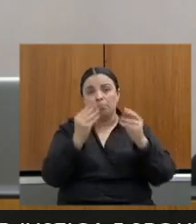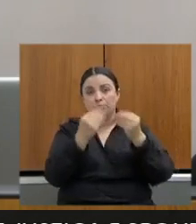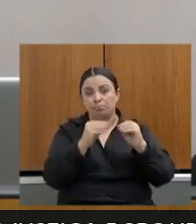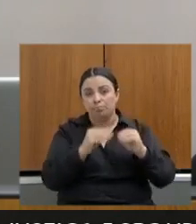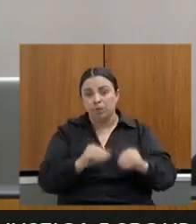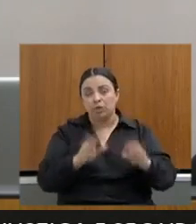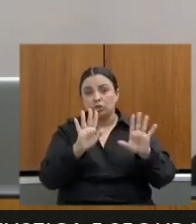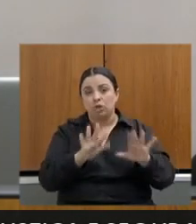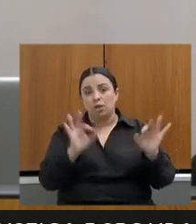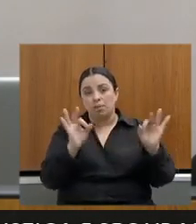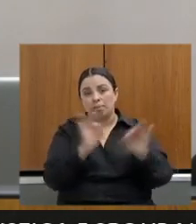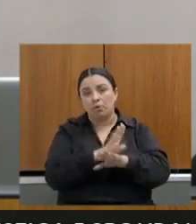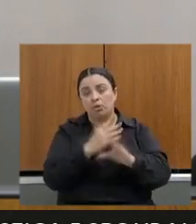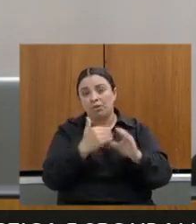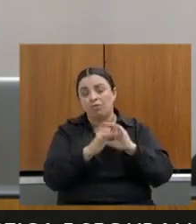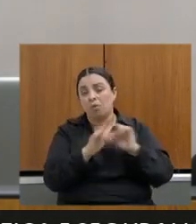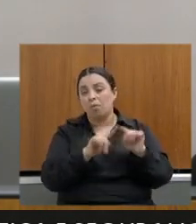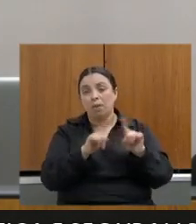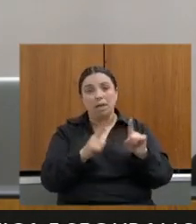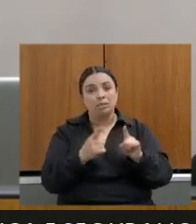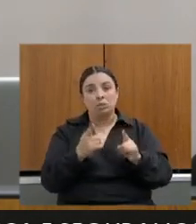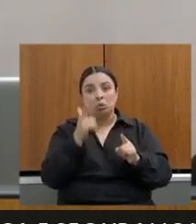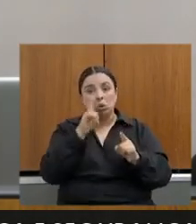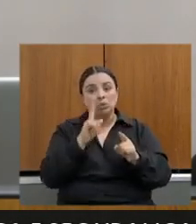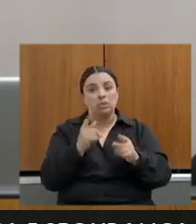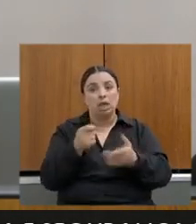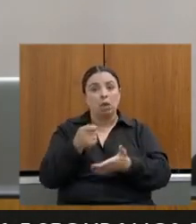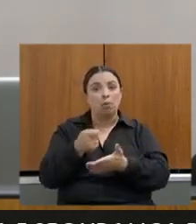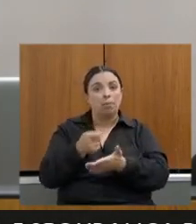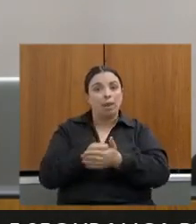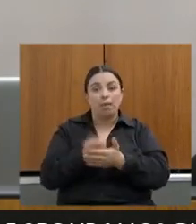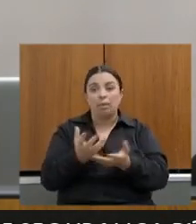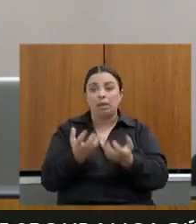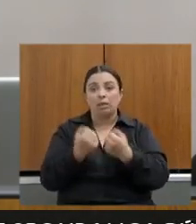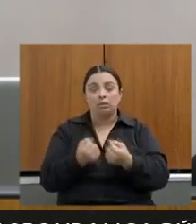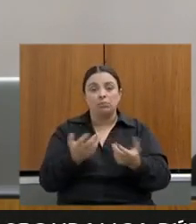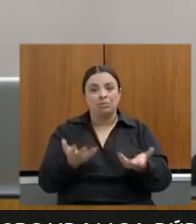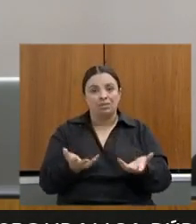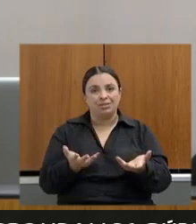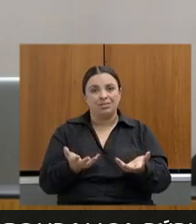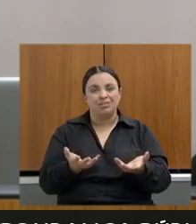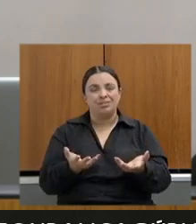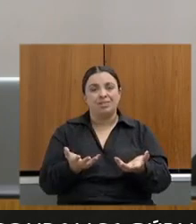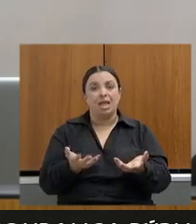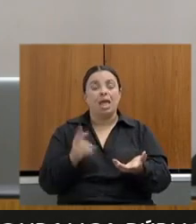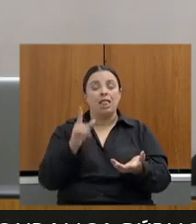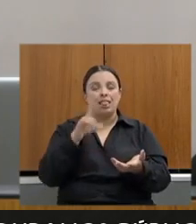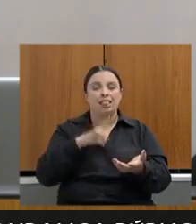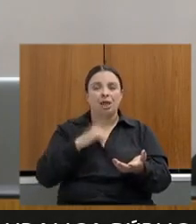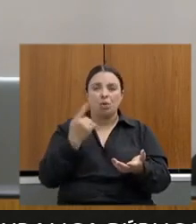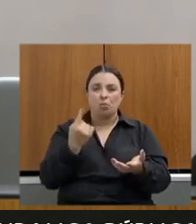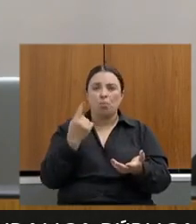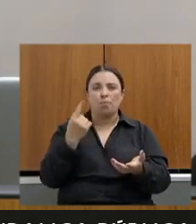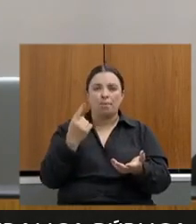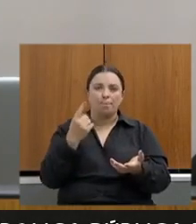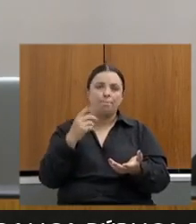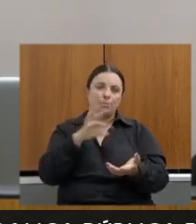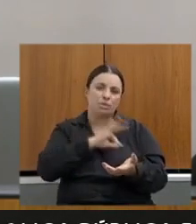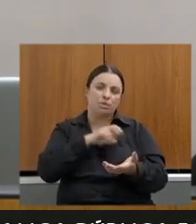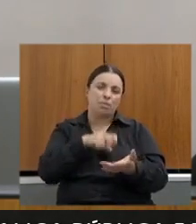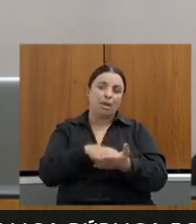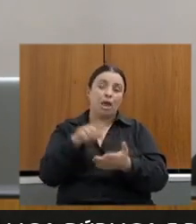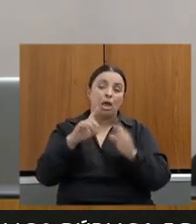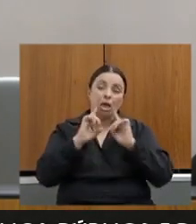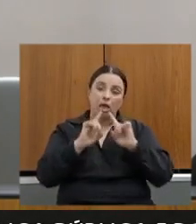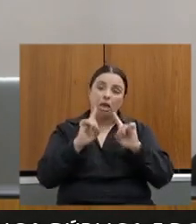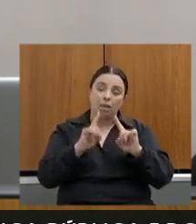cheiro uma mensagem que a gente recebeu aqui de um policial penal reclamando desse prazo e trazendo aqui